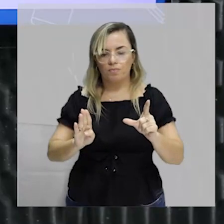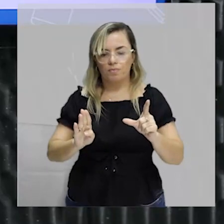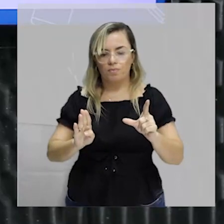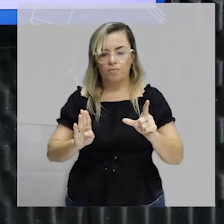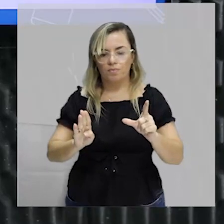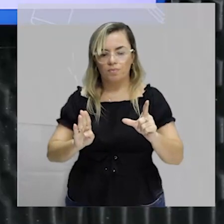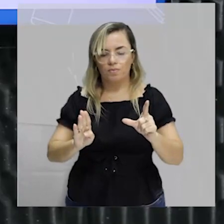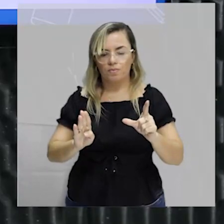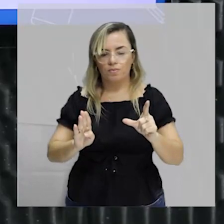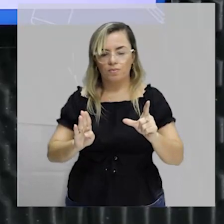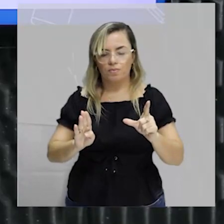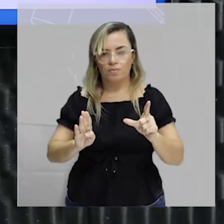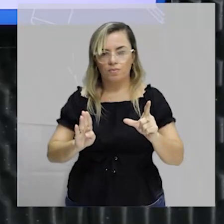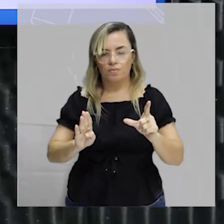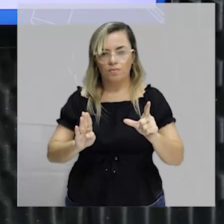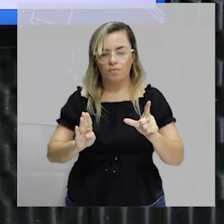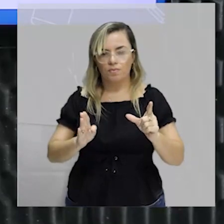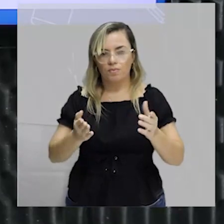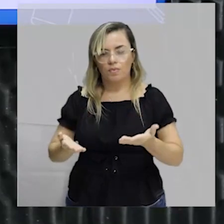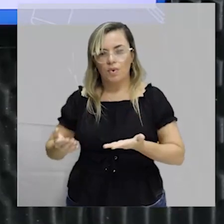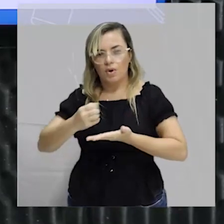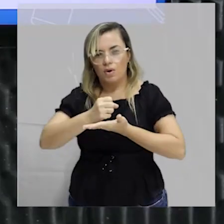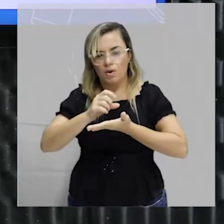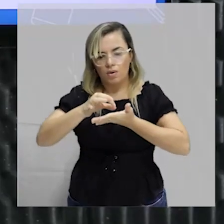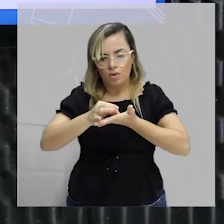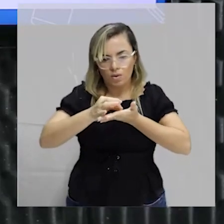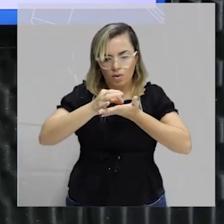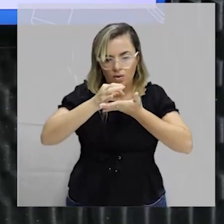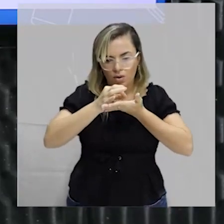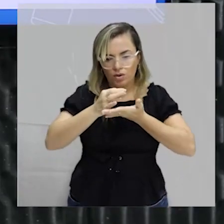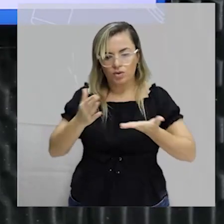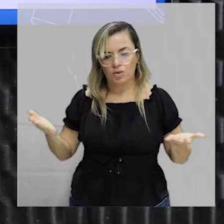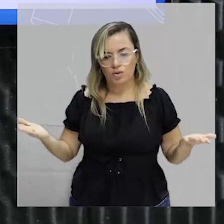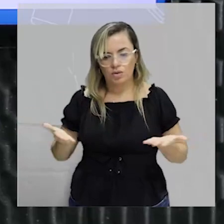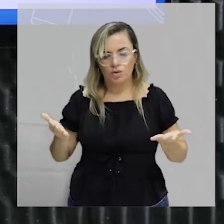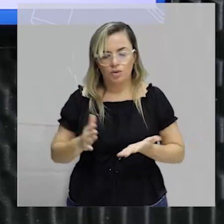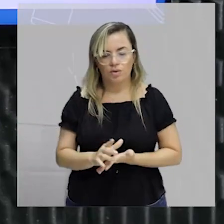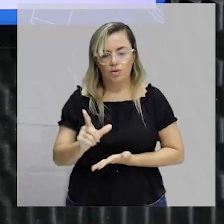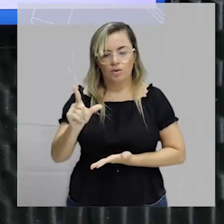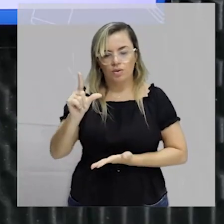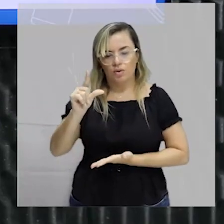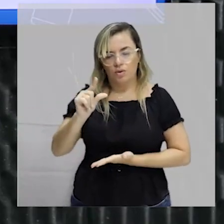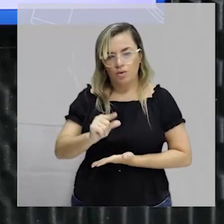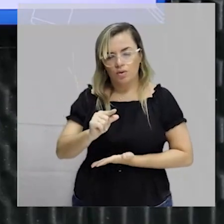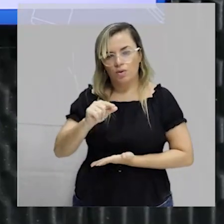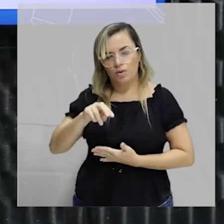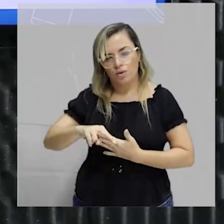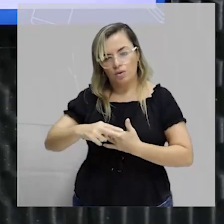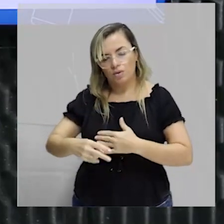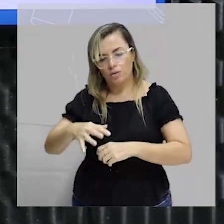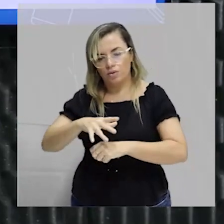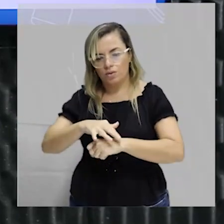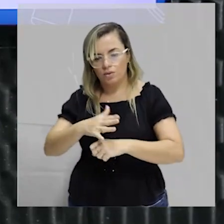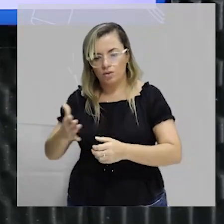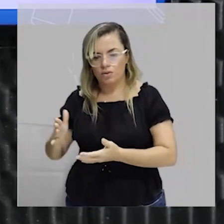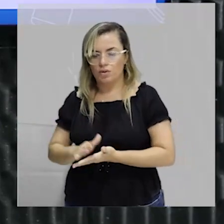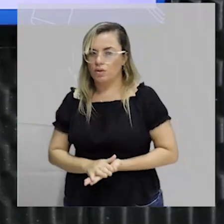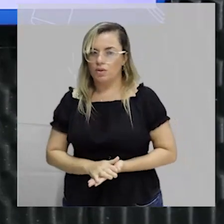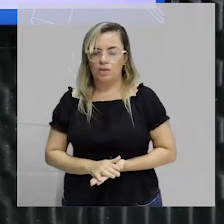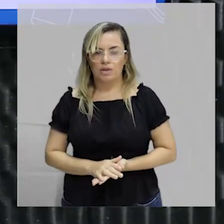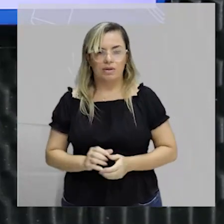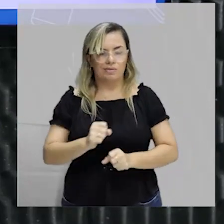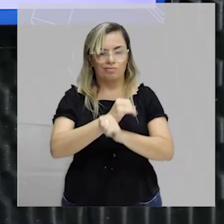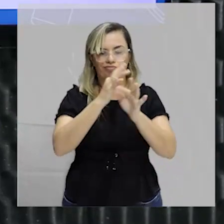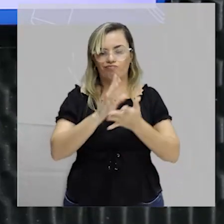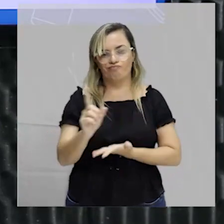de doenças? Será que realmente os medicamentos atuais têm diminuído essa incidência aí? Lógico que não. Só o que tem é doença